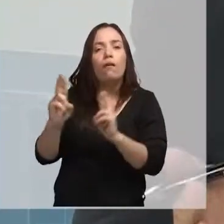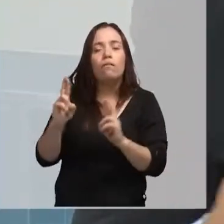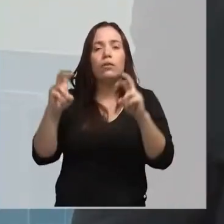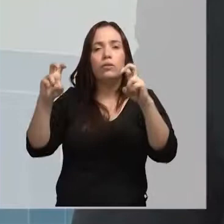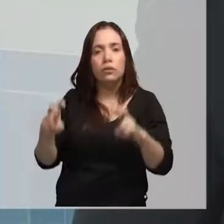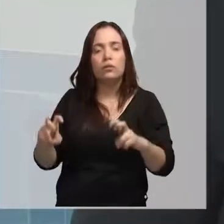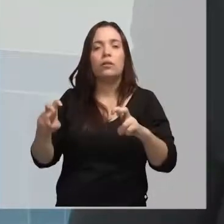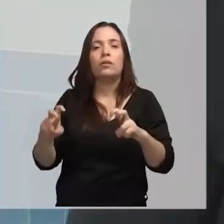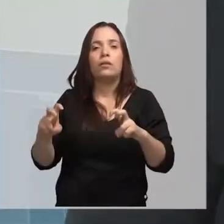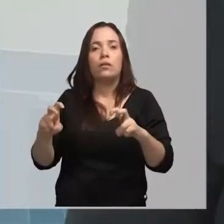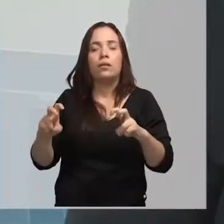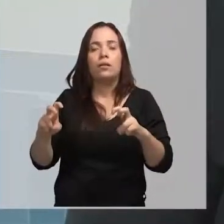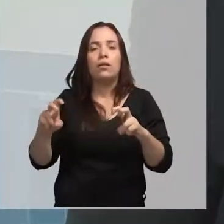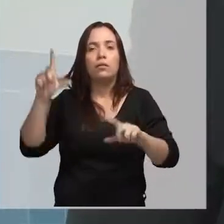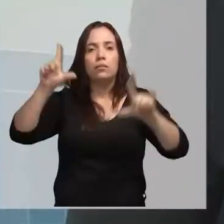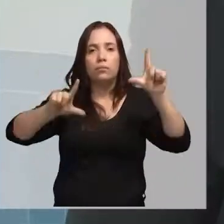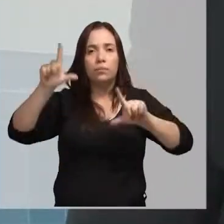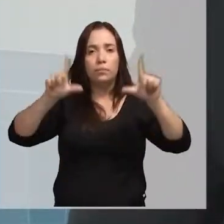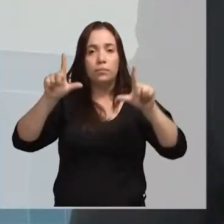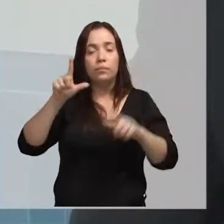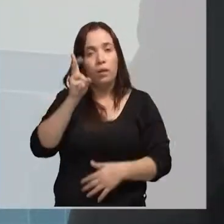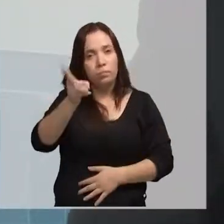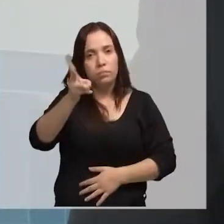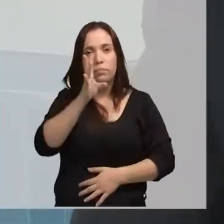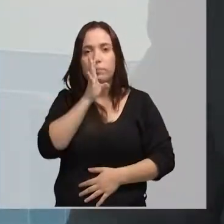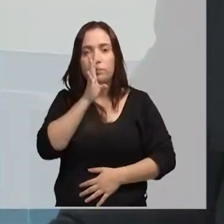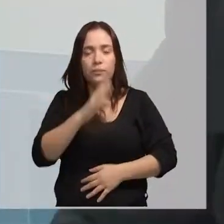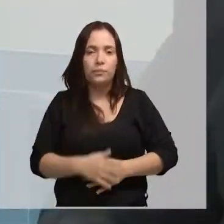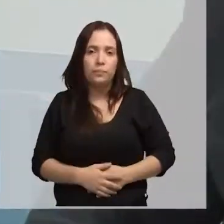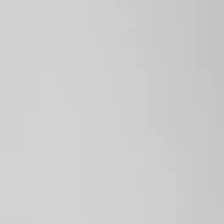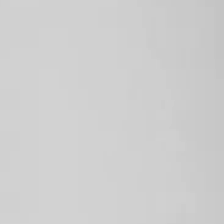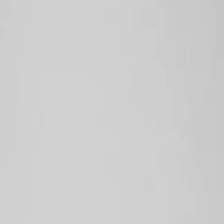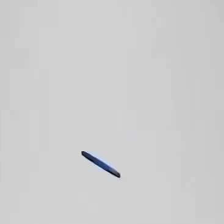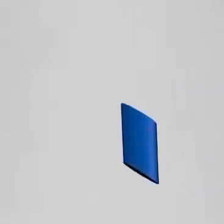dadas na grande imprensa nacional. Sai daí não.